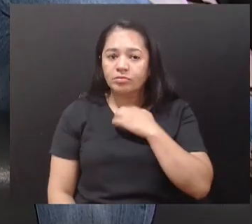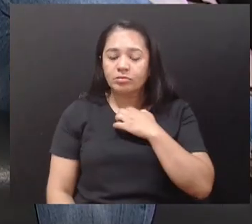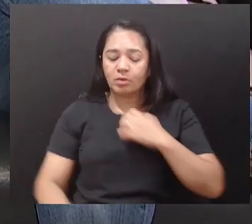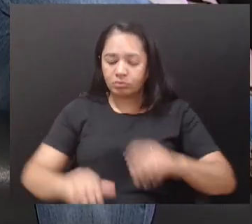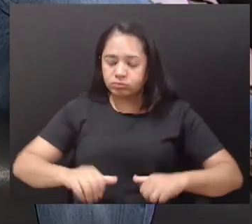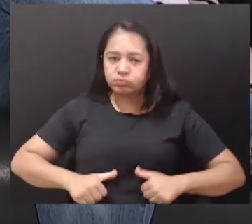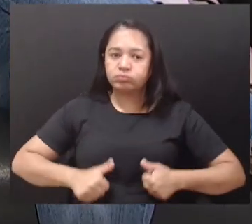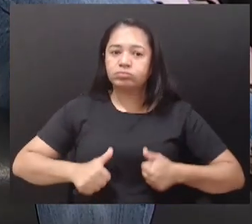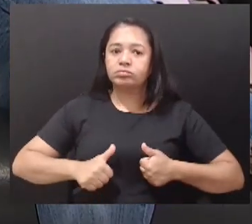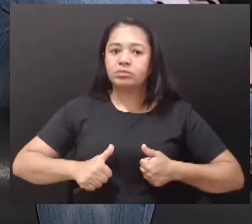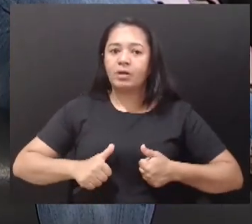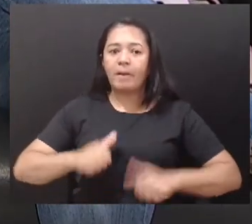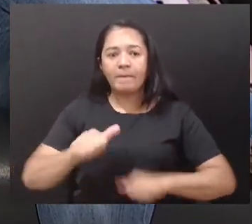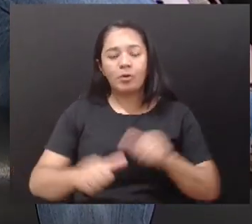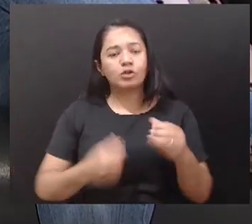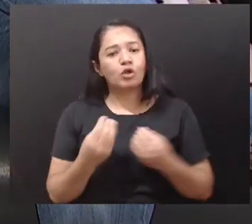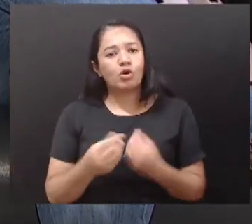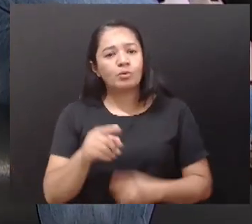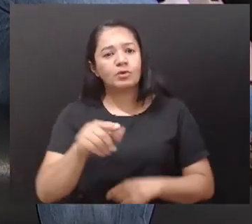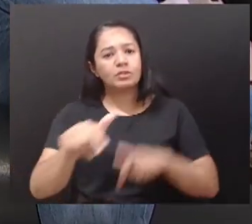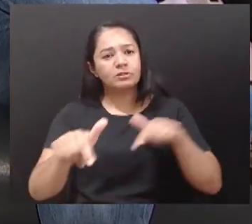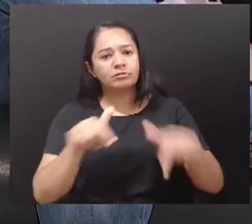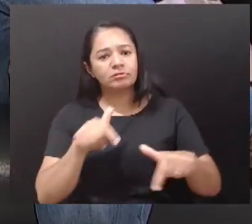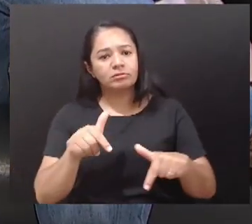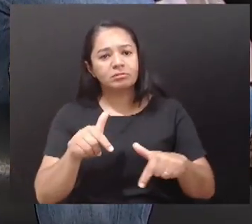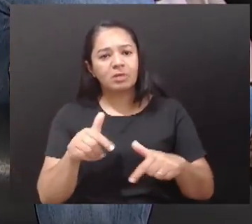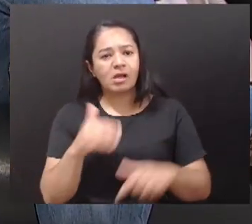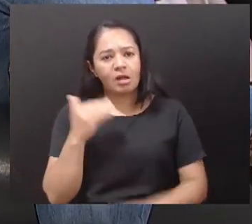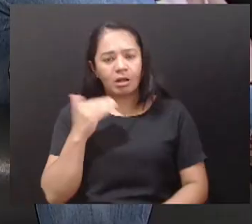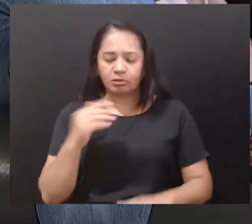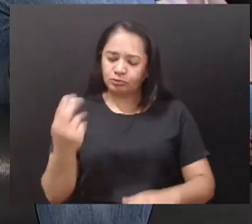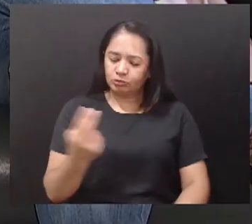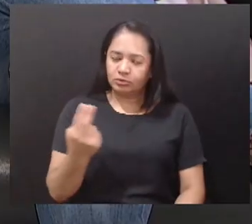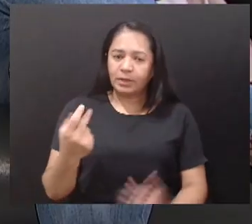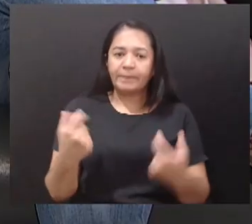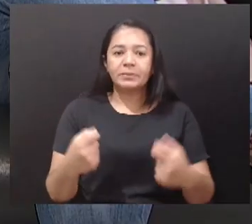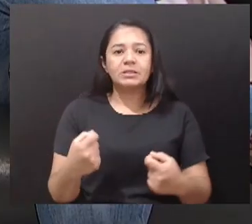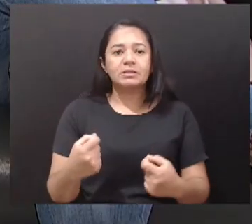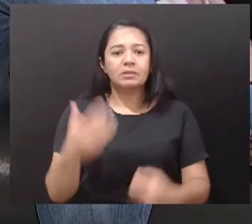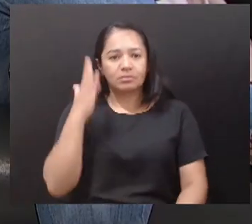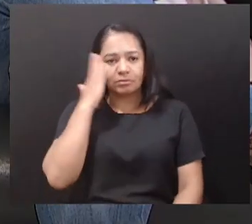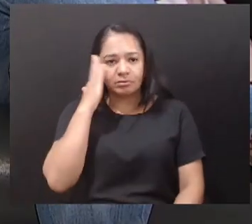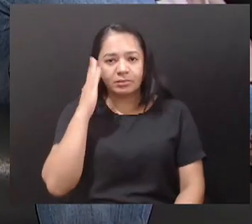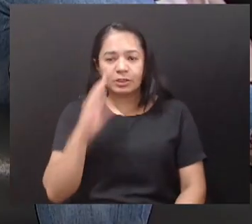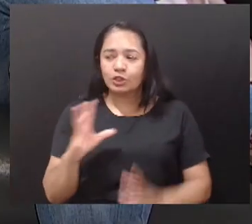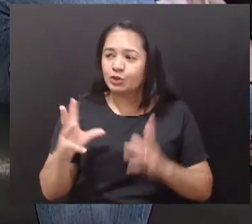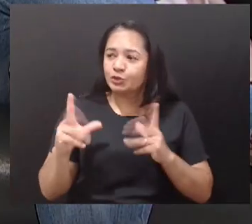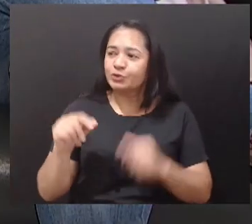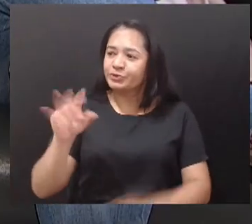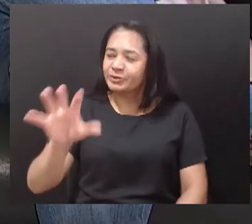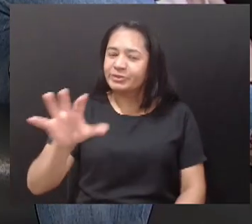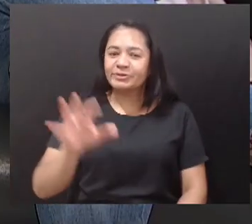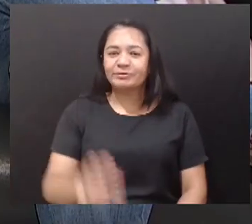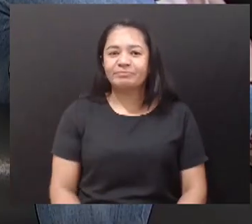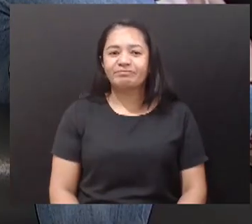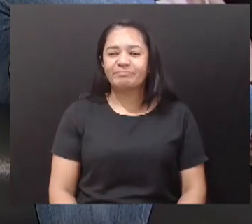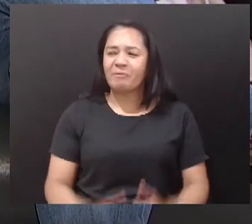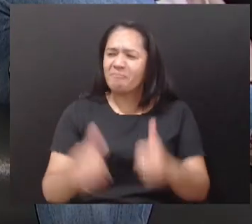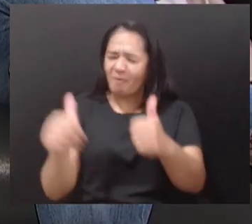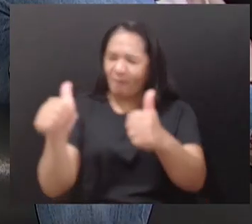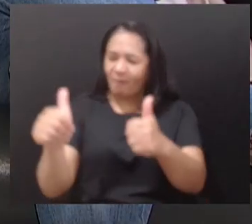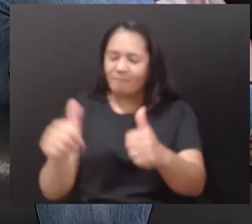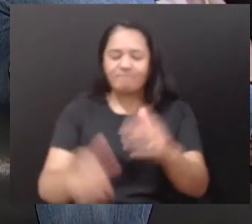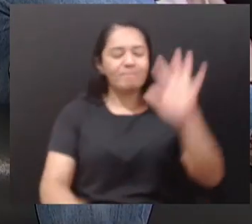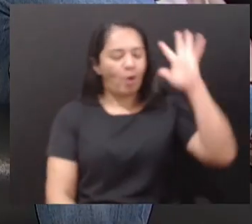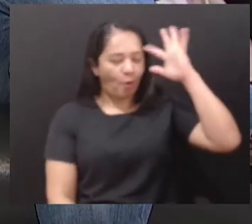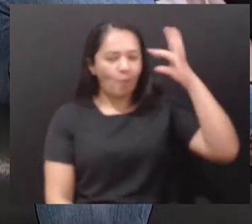vai fazer um trabalho que não é de excelência? Então, tem que ter. Tudo isso está valendo a pena. Com certeza. Eu